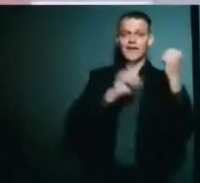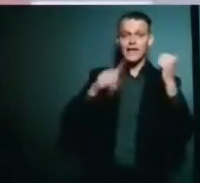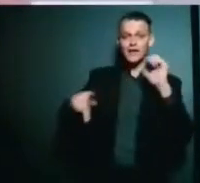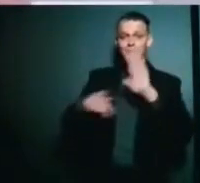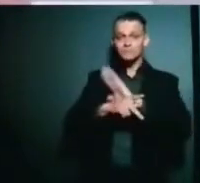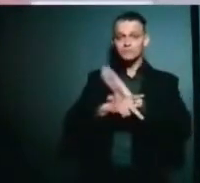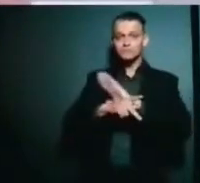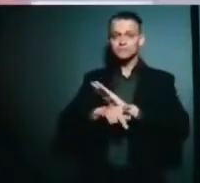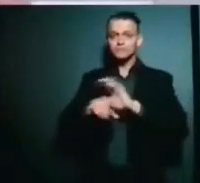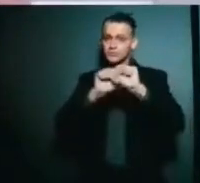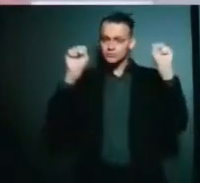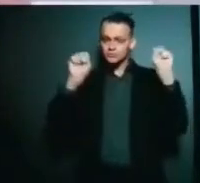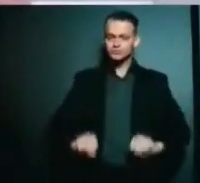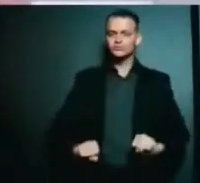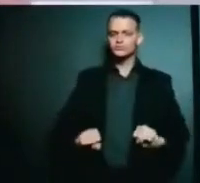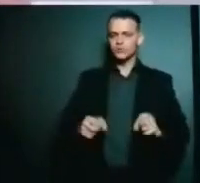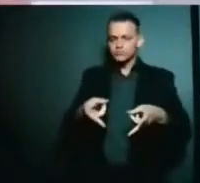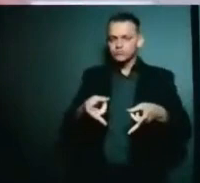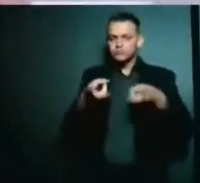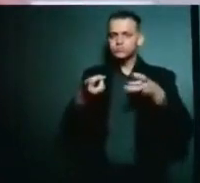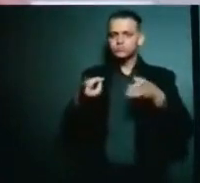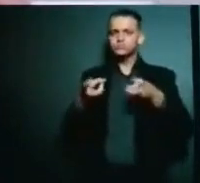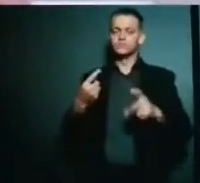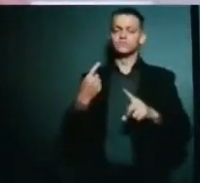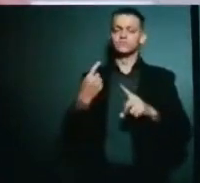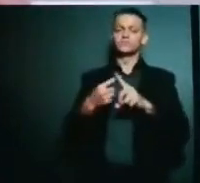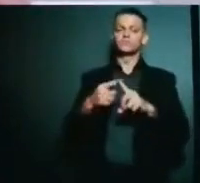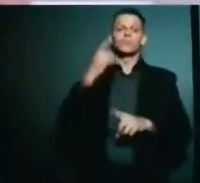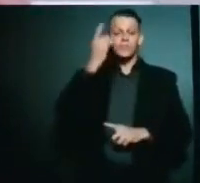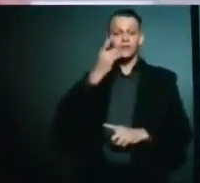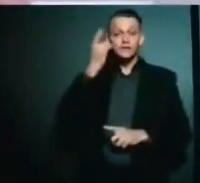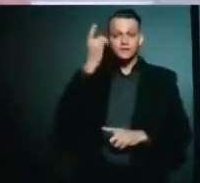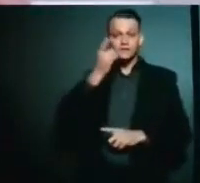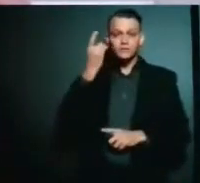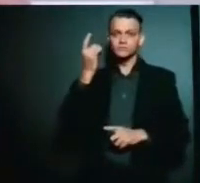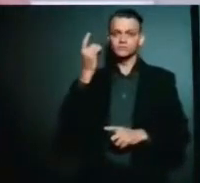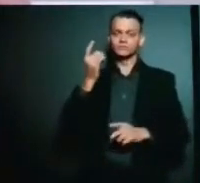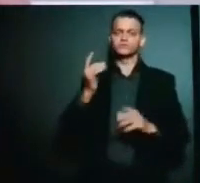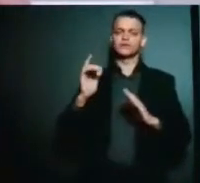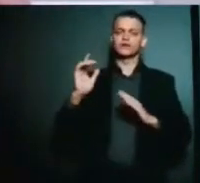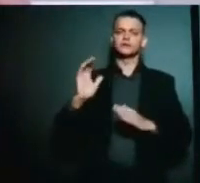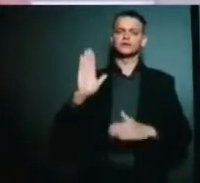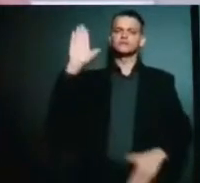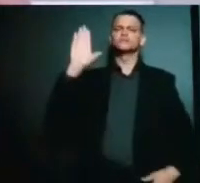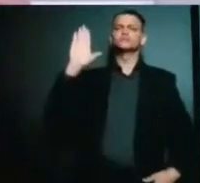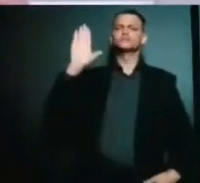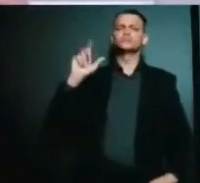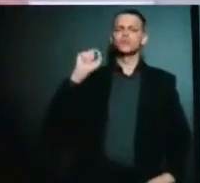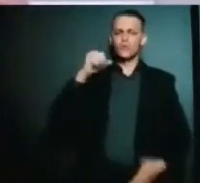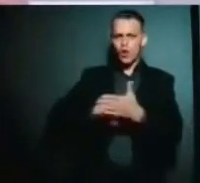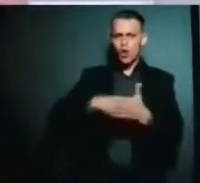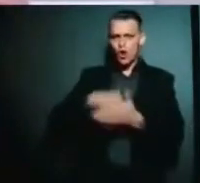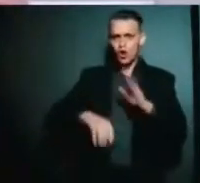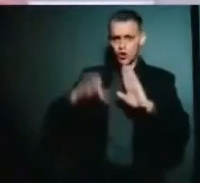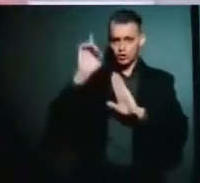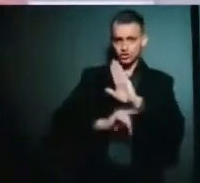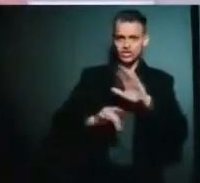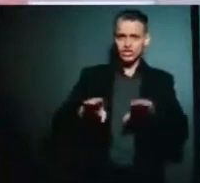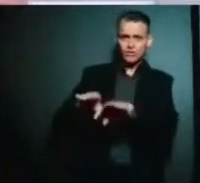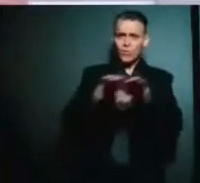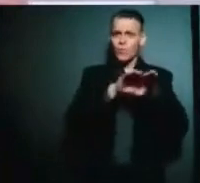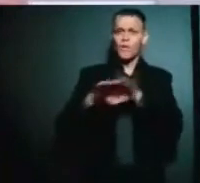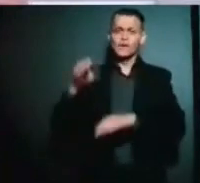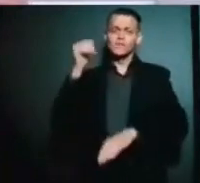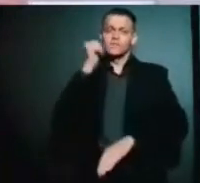que se retroalimenta, Carol, porque a deputada que se elegeu dizendo que luta pelos direitos iguais para as